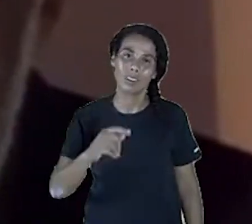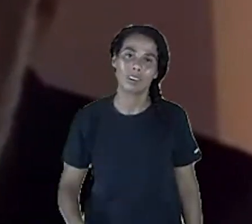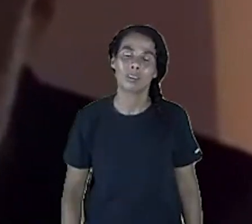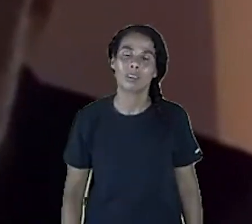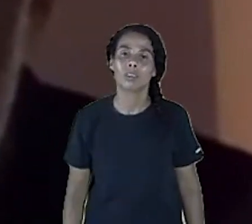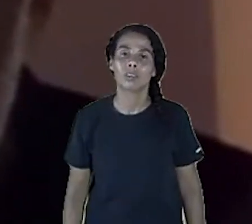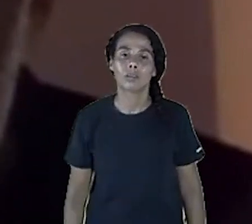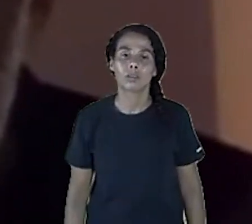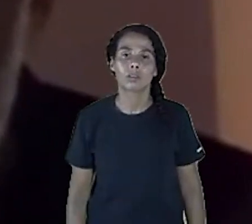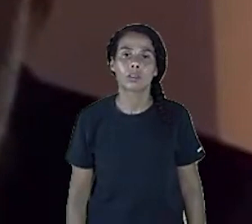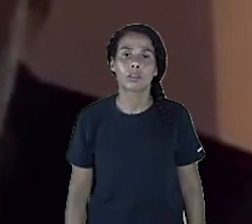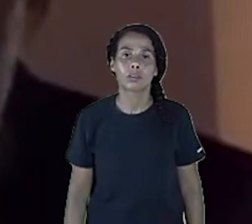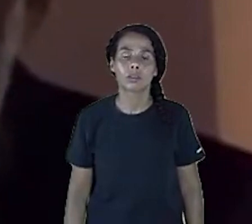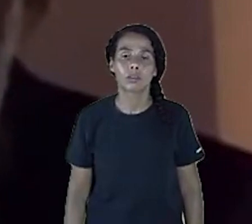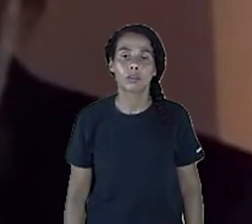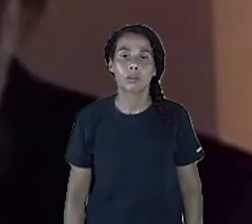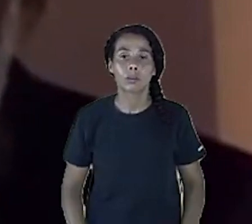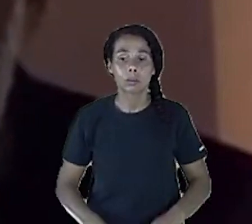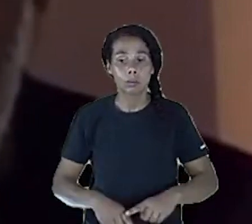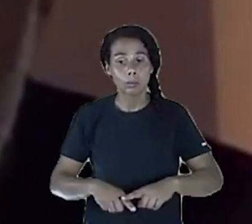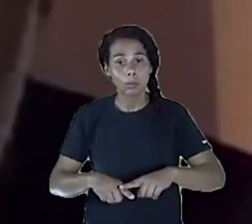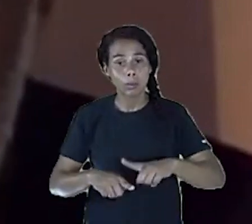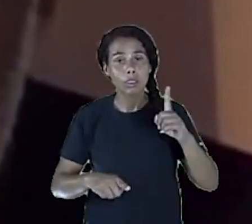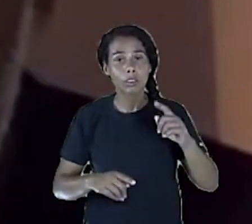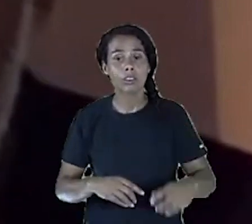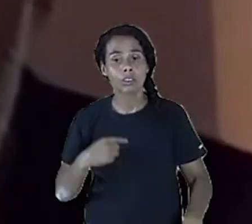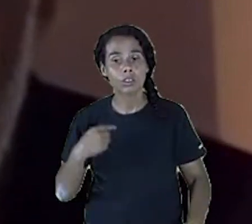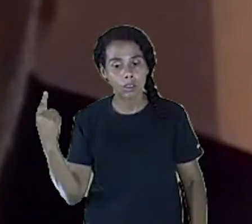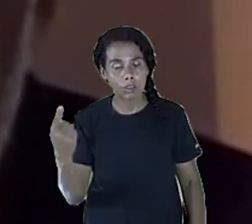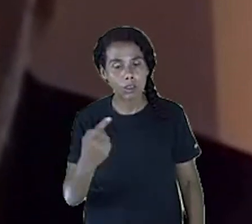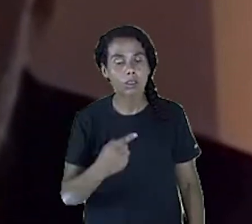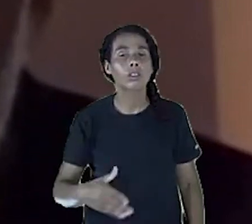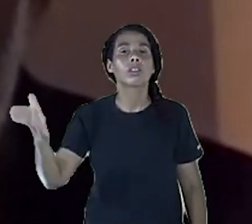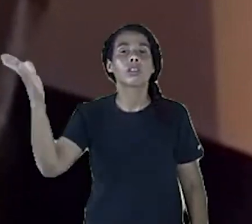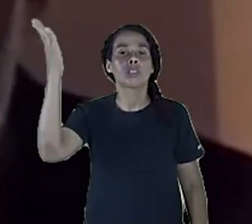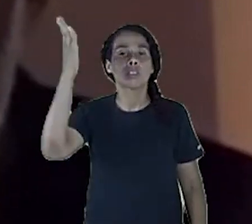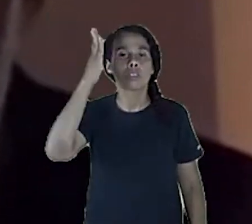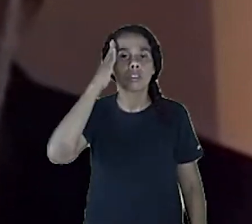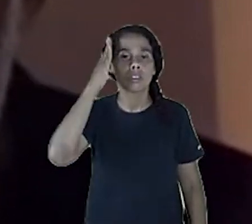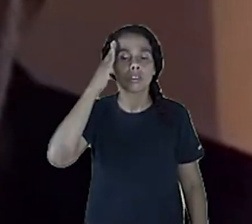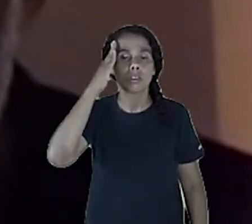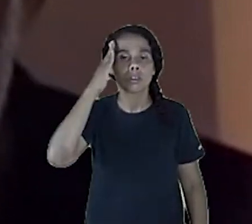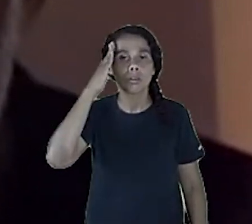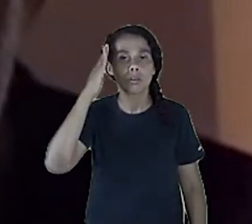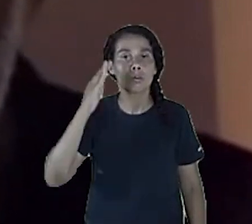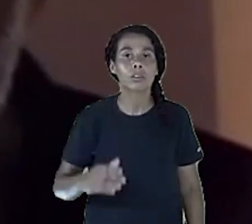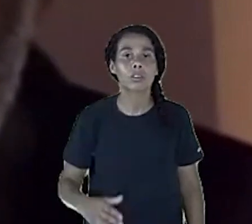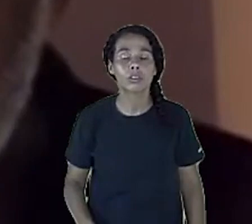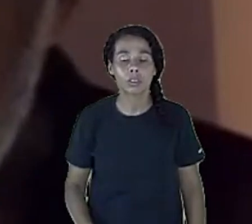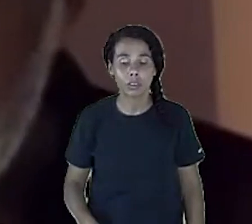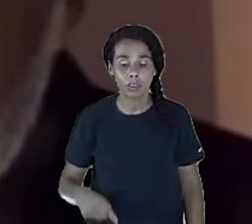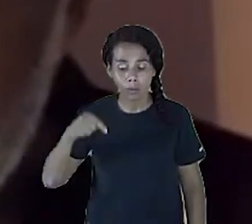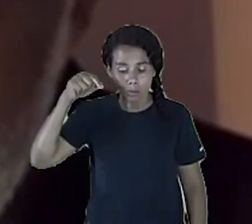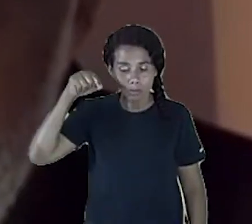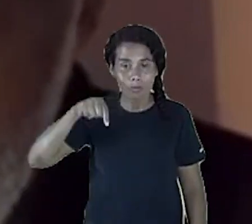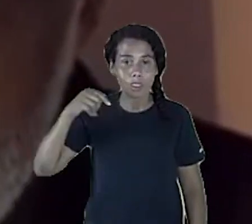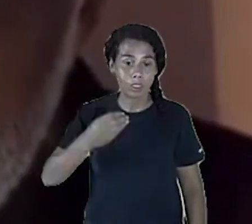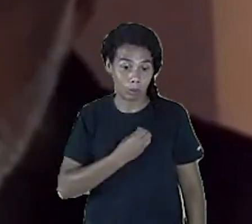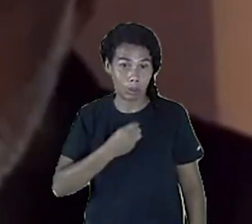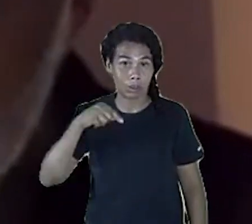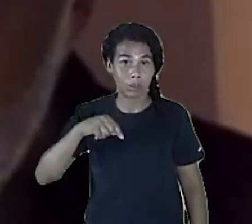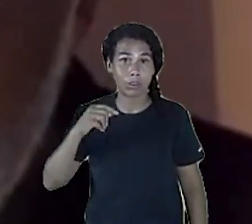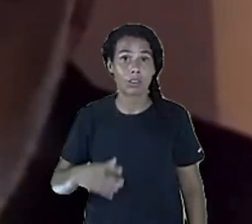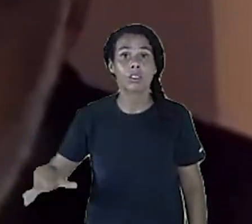consciência, mas a gente sabe que ela é feita desses fragmentos todos das nossas pequenas consciências, dos nossos tempos de